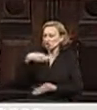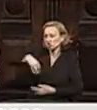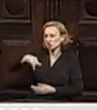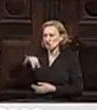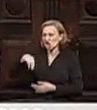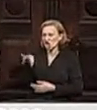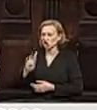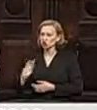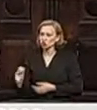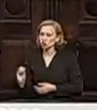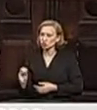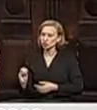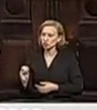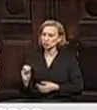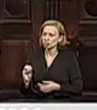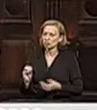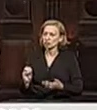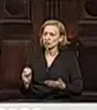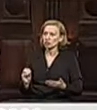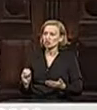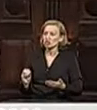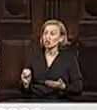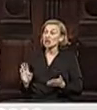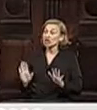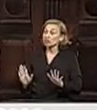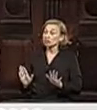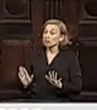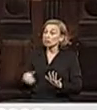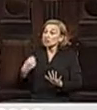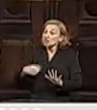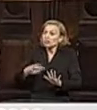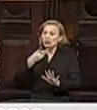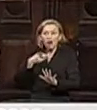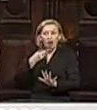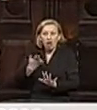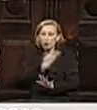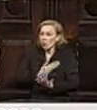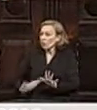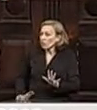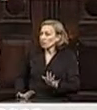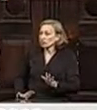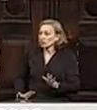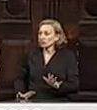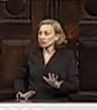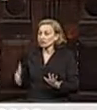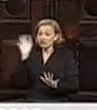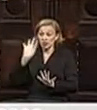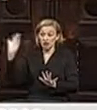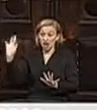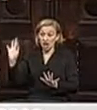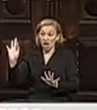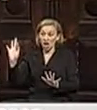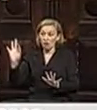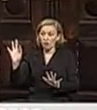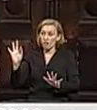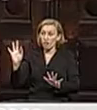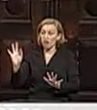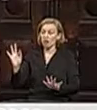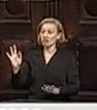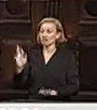governo federal é o maior responsável pela entrada de armamentos em qualquer uma das